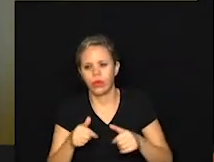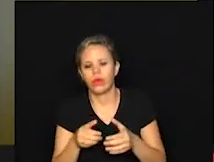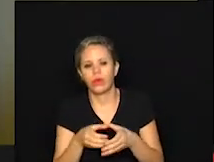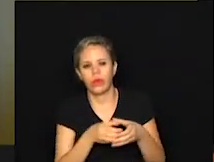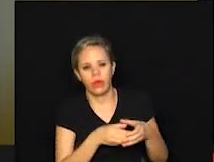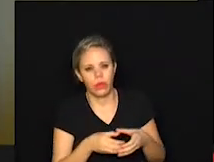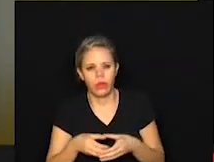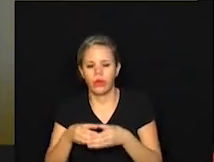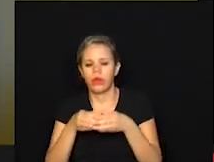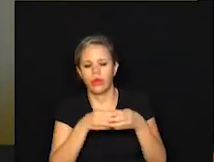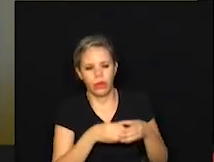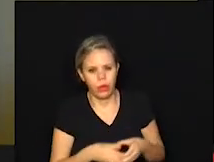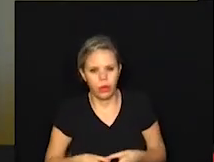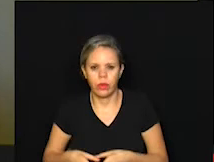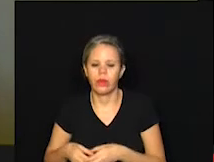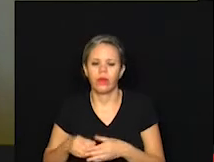equipe